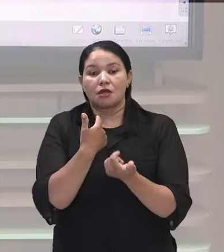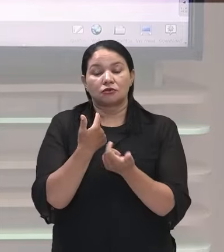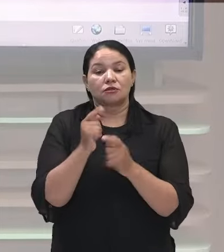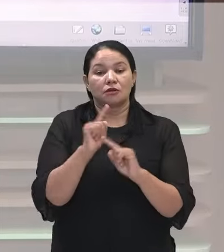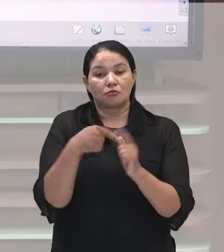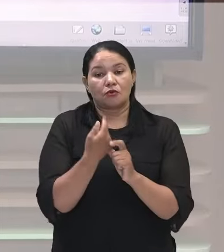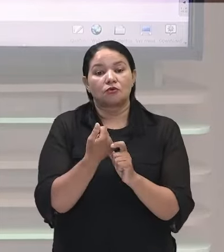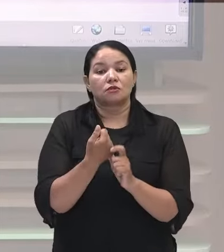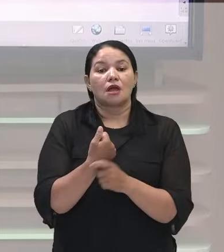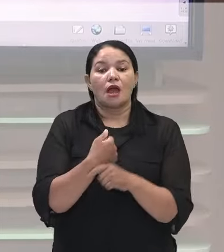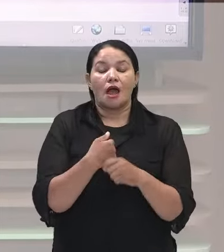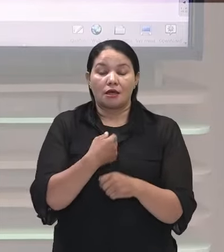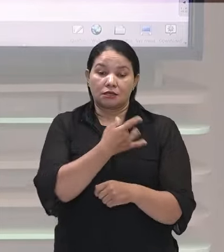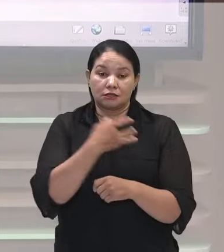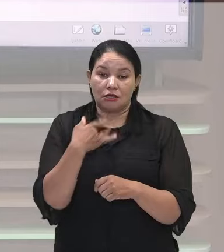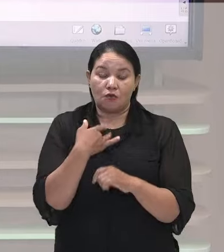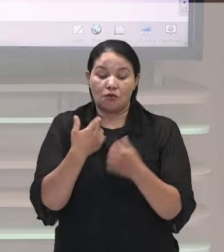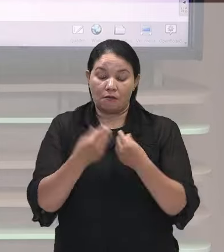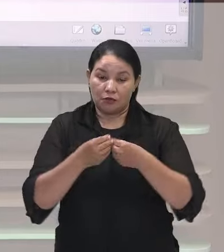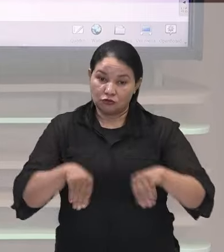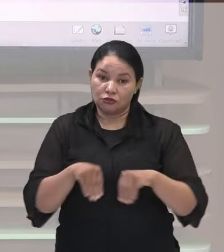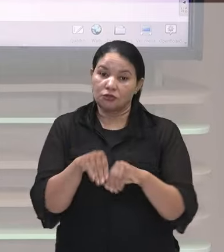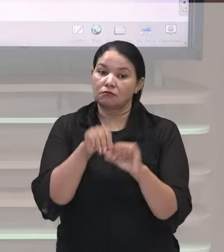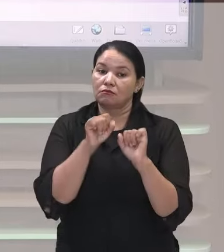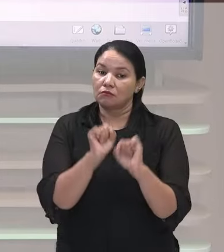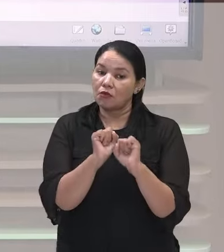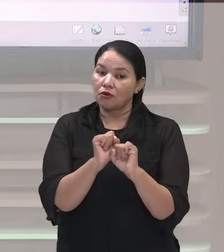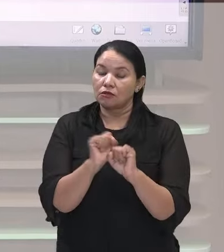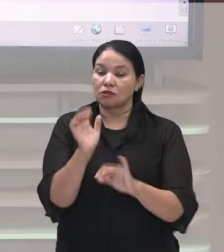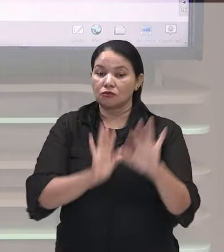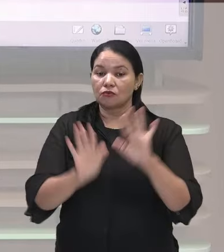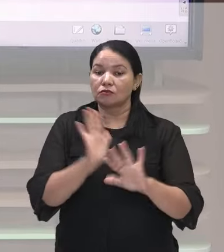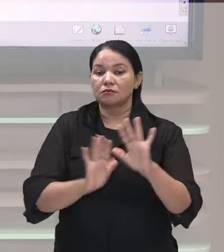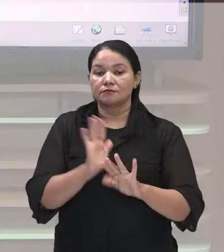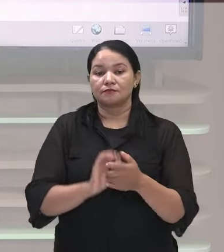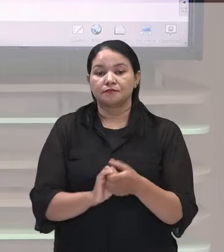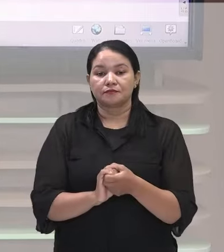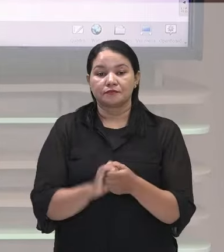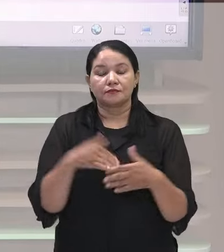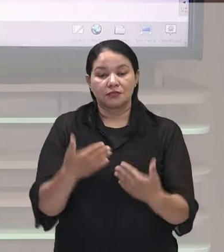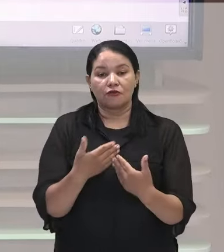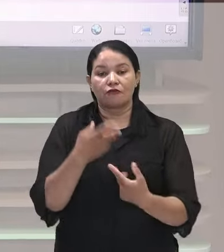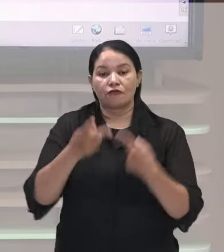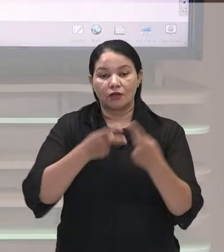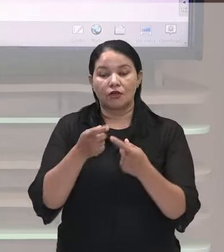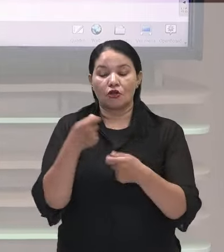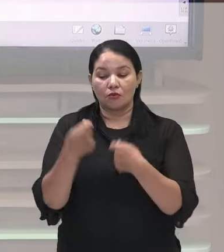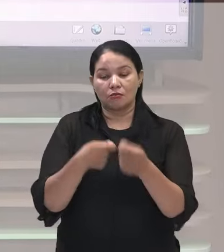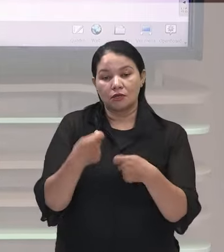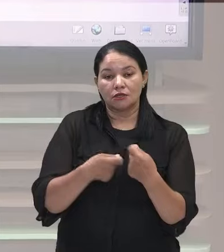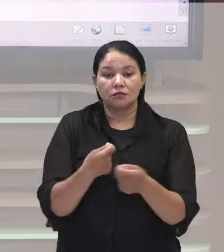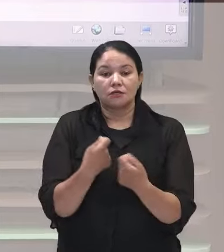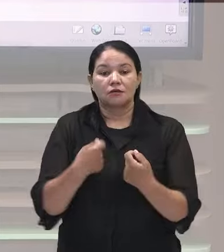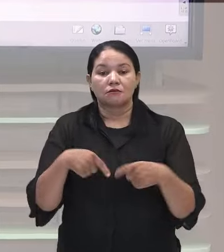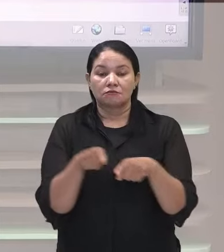própria vida em risco, tá? Então, quando a gente fala de comercialização, é comércio dessa questão das